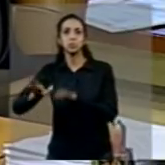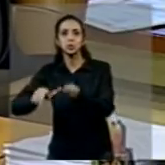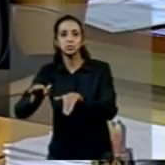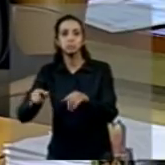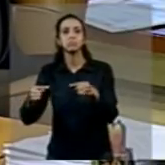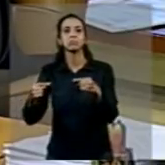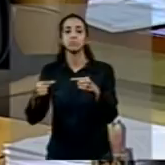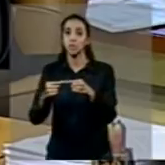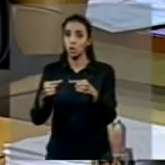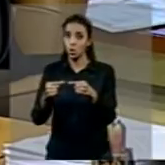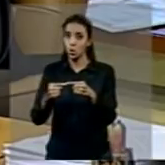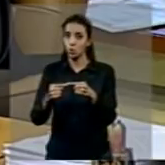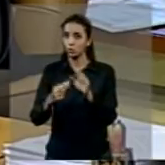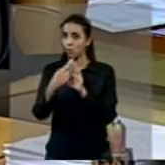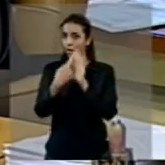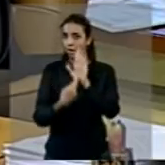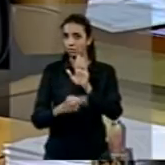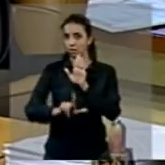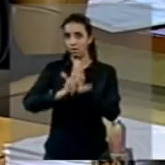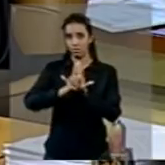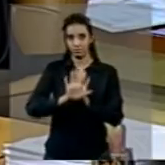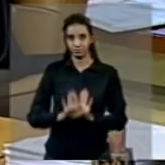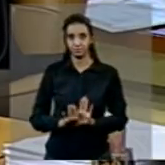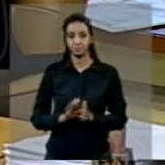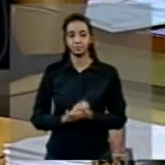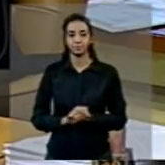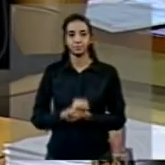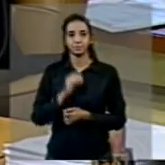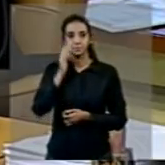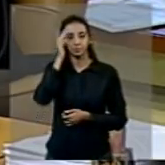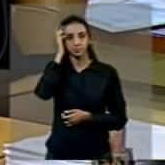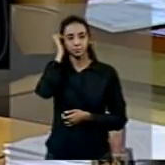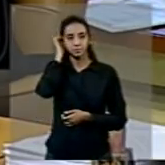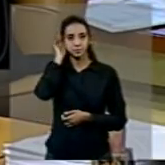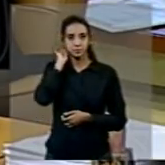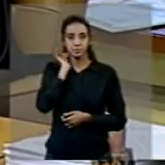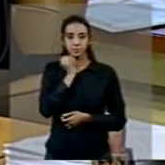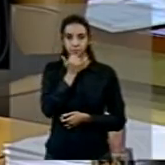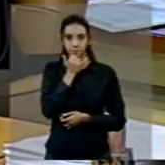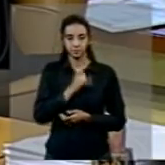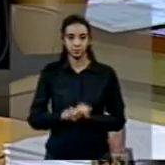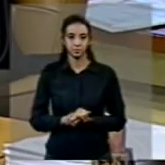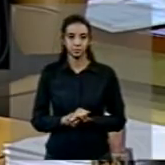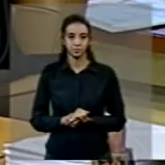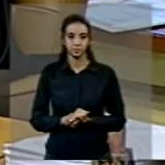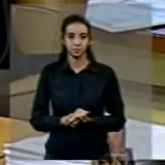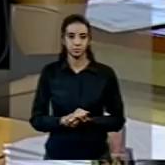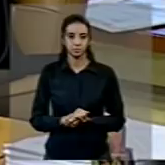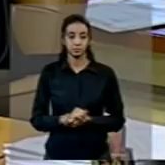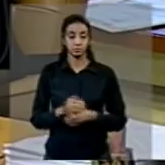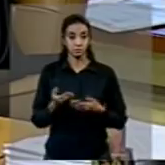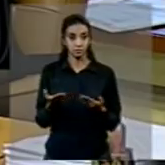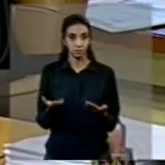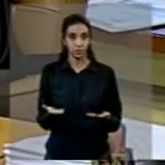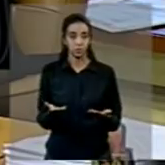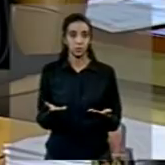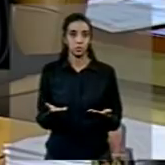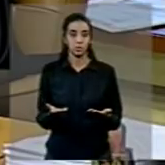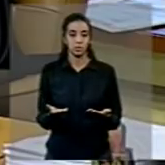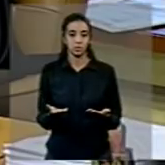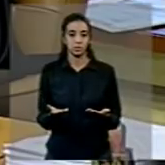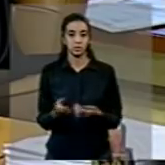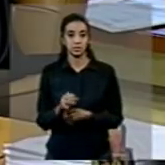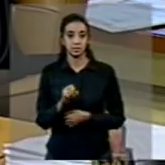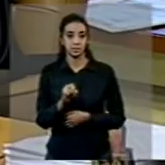restrições legais ao direito de votar. Nessa altura e na ambiência da medida cautelar, seja porque há